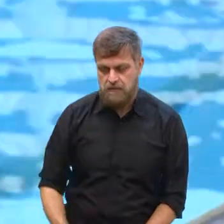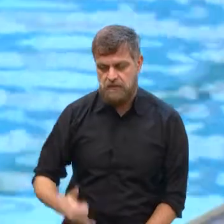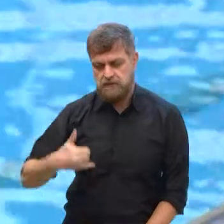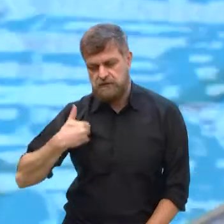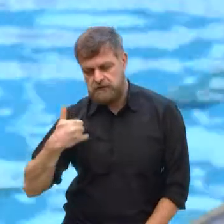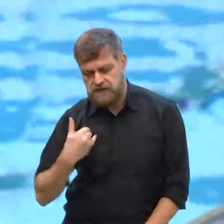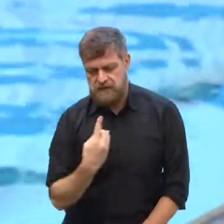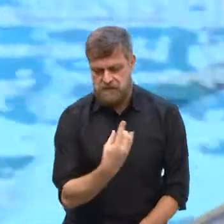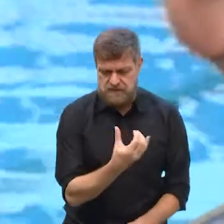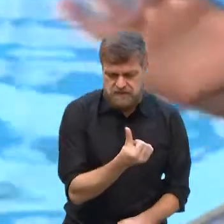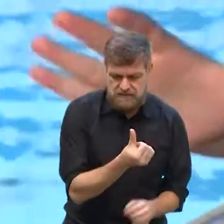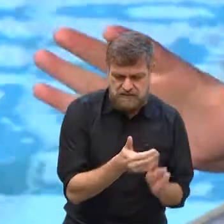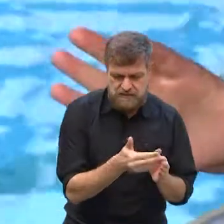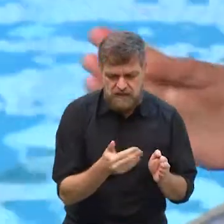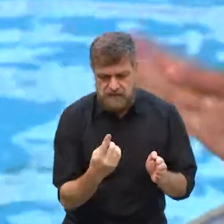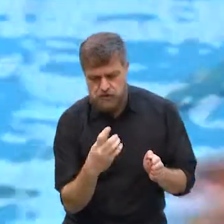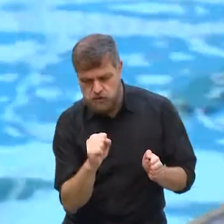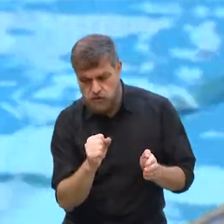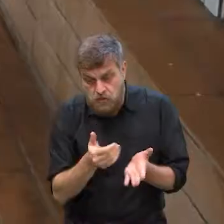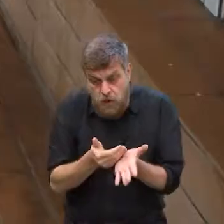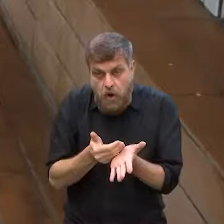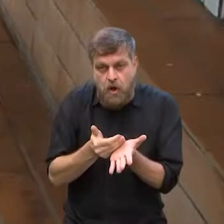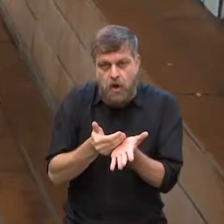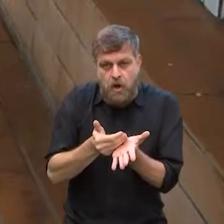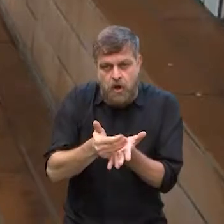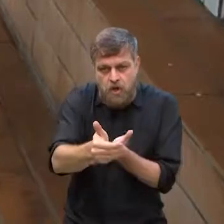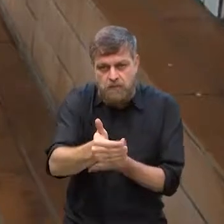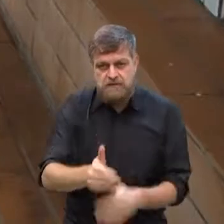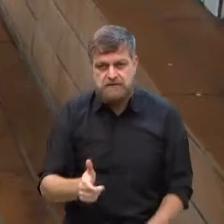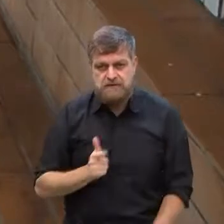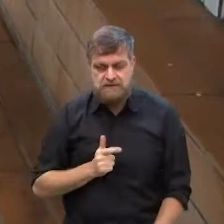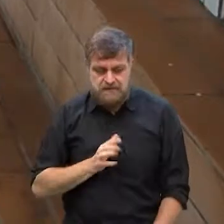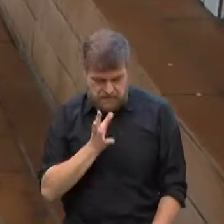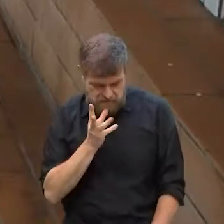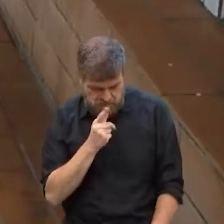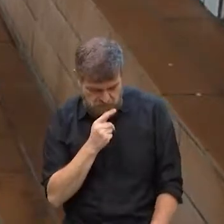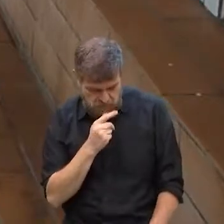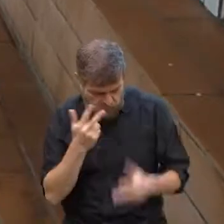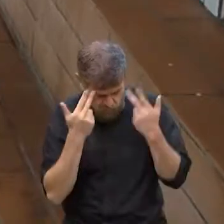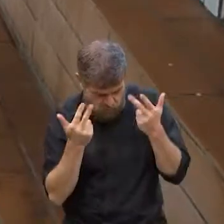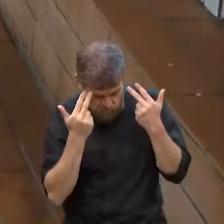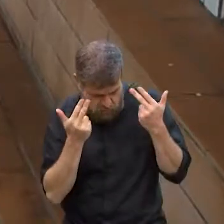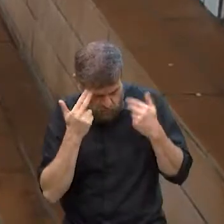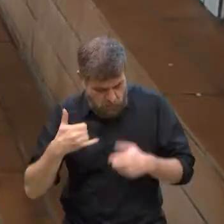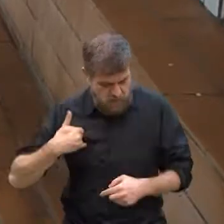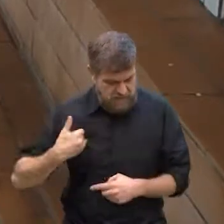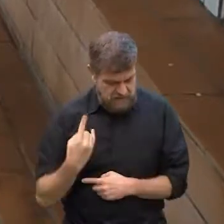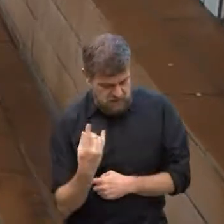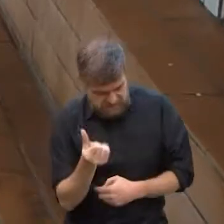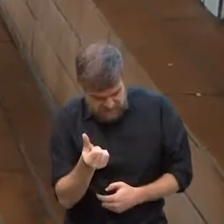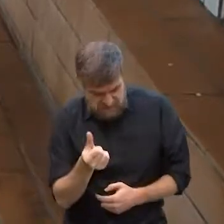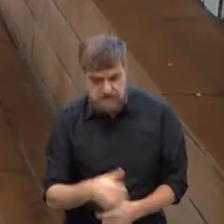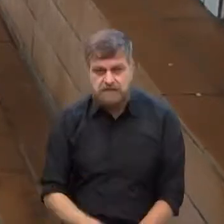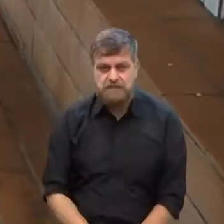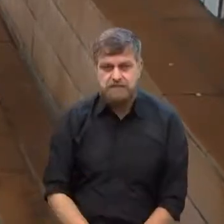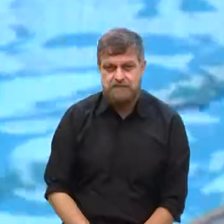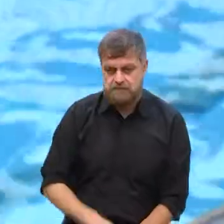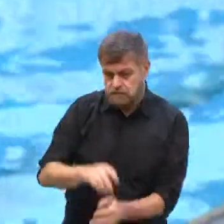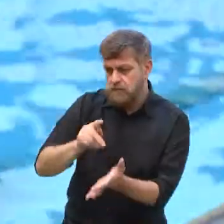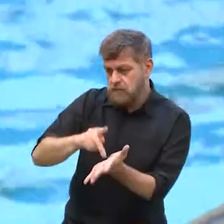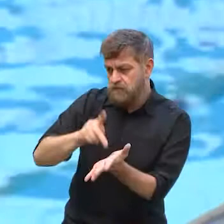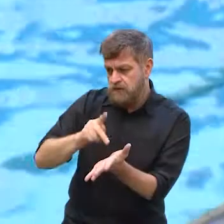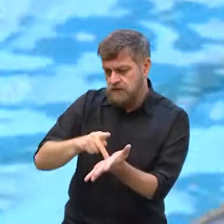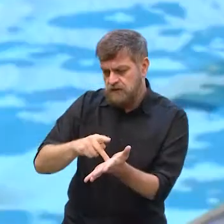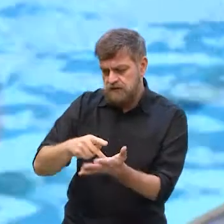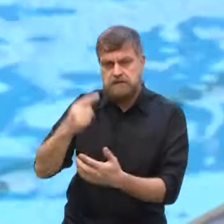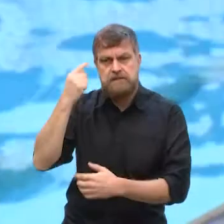fase, 16, 18 anos. É tarde ou é normal? Olha, sinceramente,